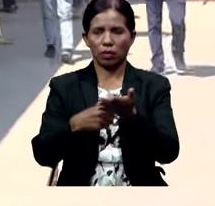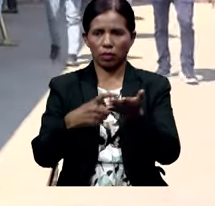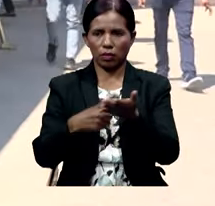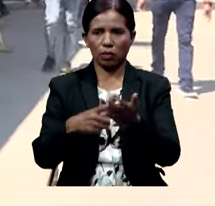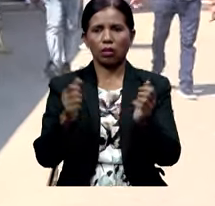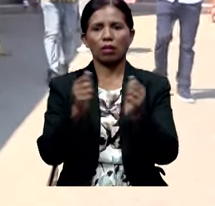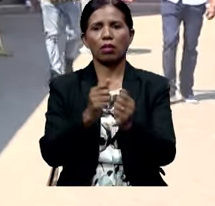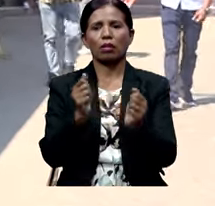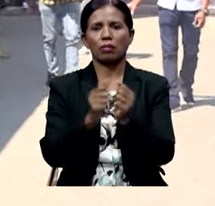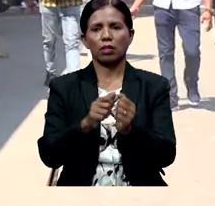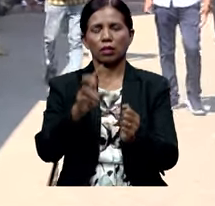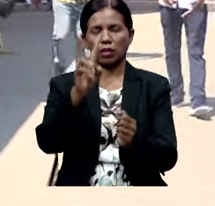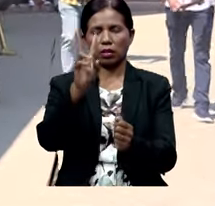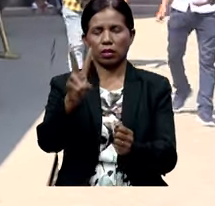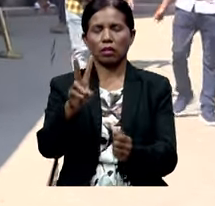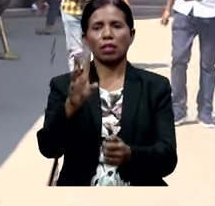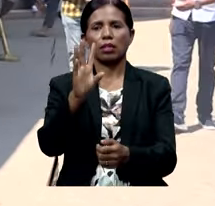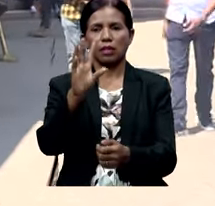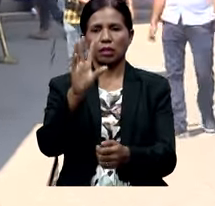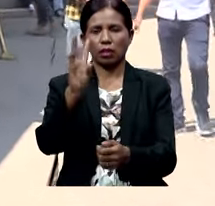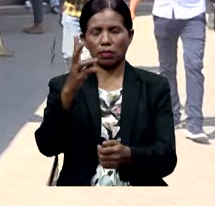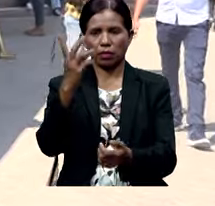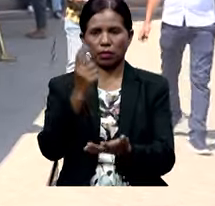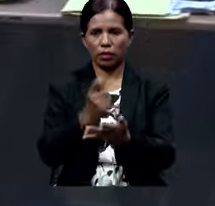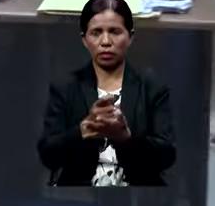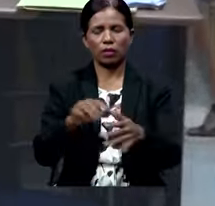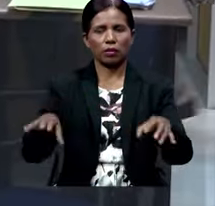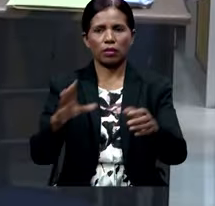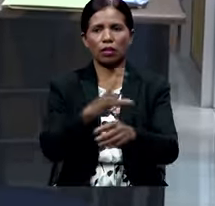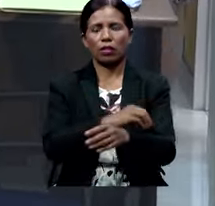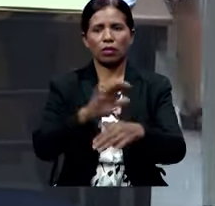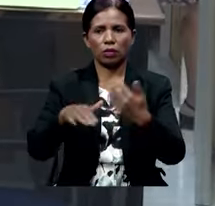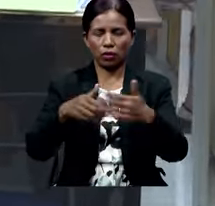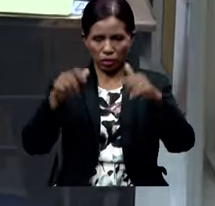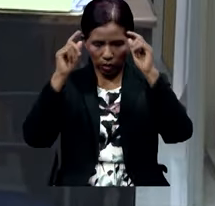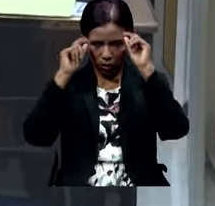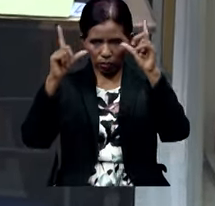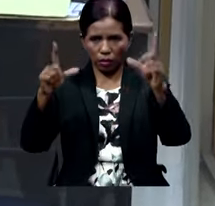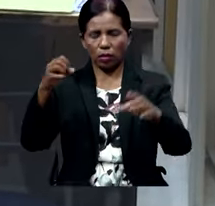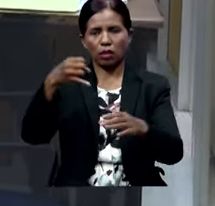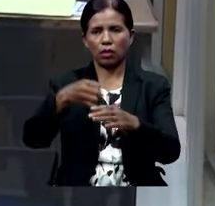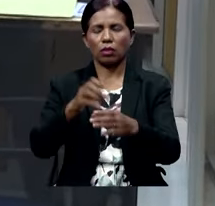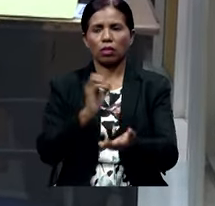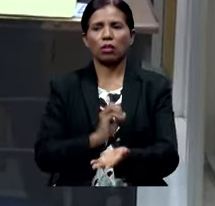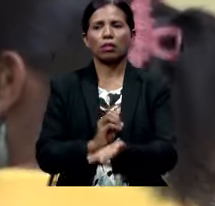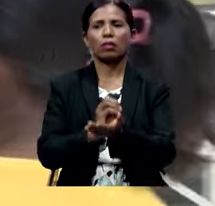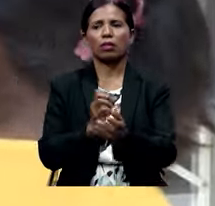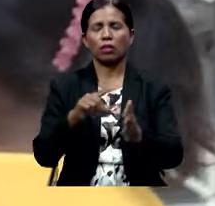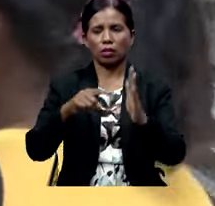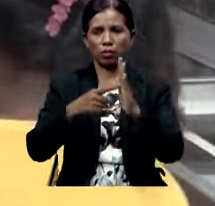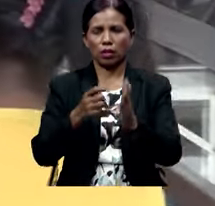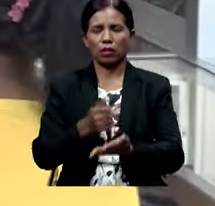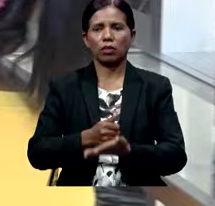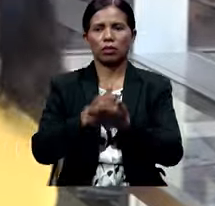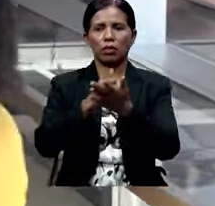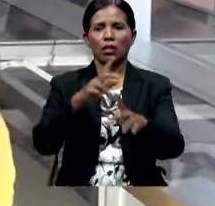ao total rihun sanulure sinem. Tambane, serviço registro notariado roto e território nacional incluirá a EOA, se a rua halo atendimento